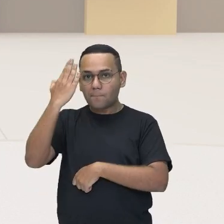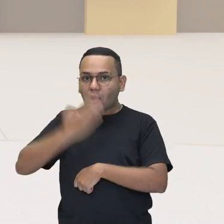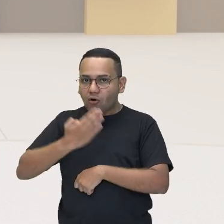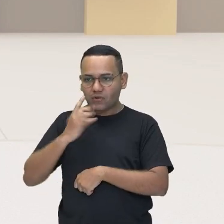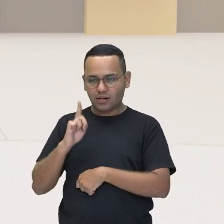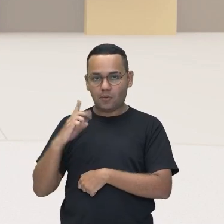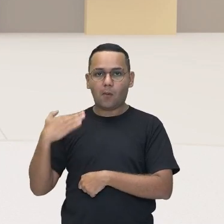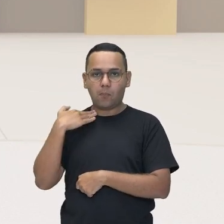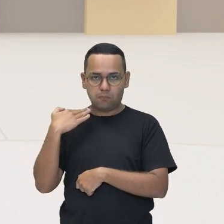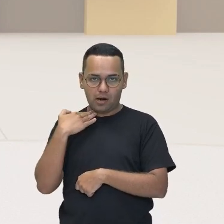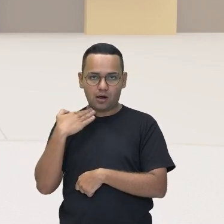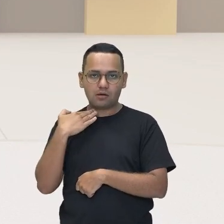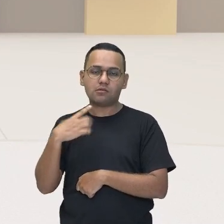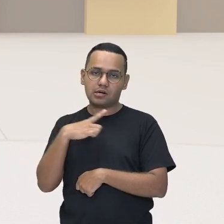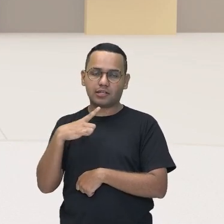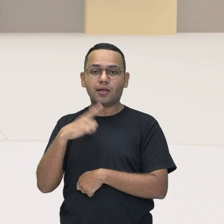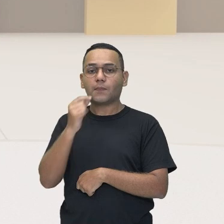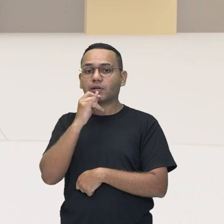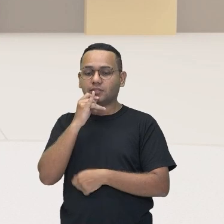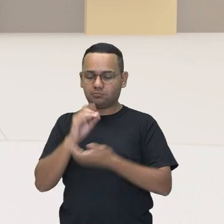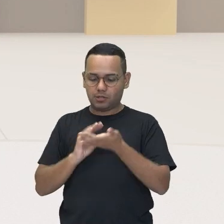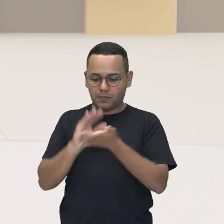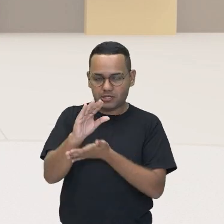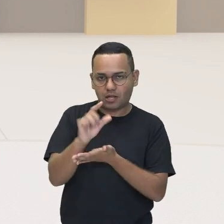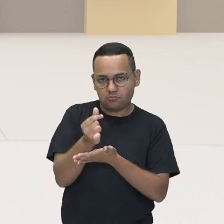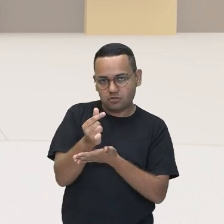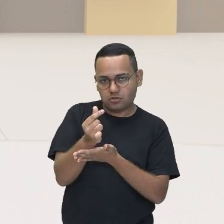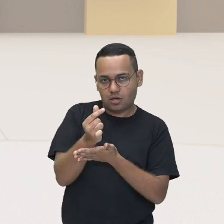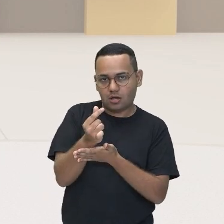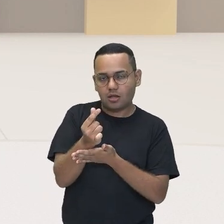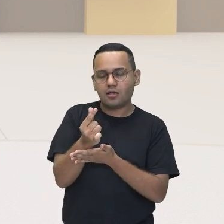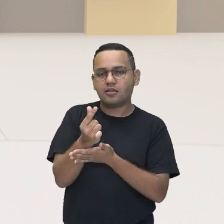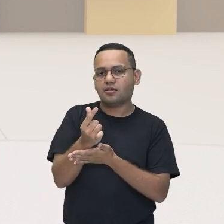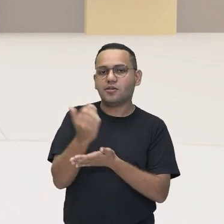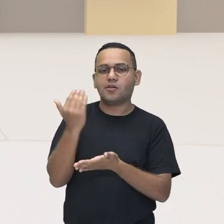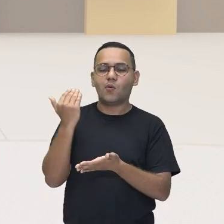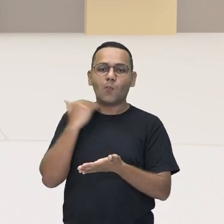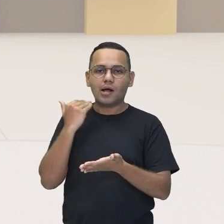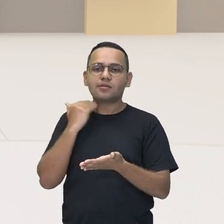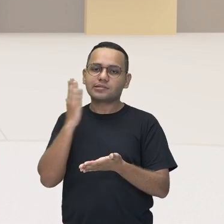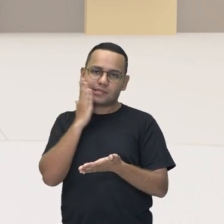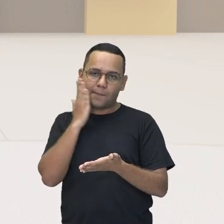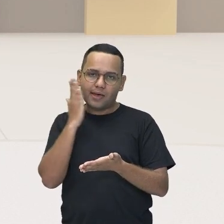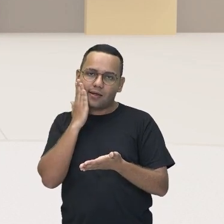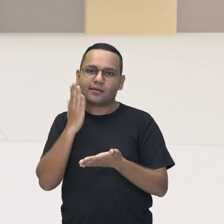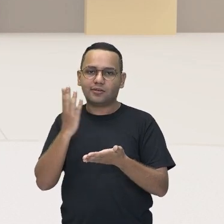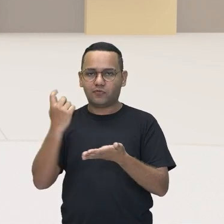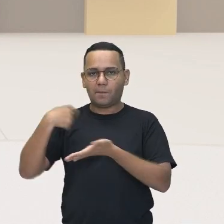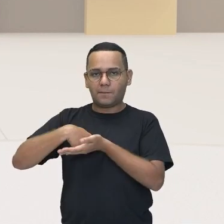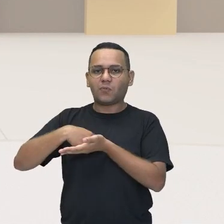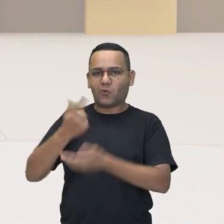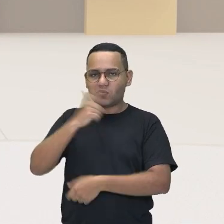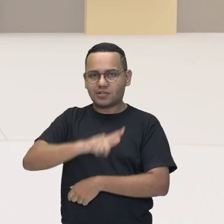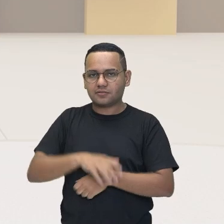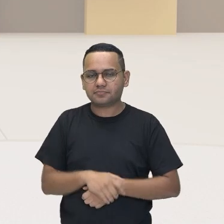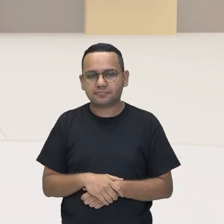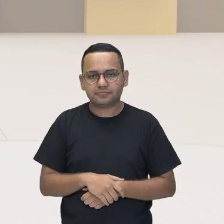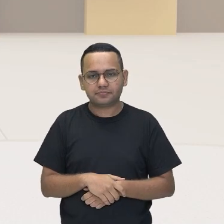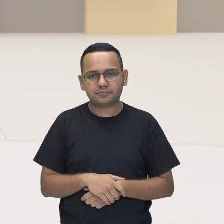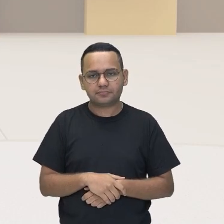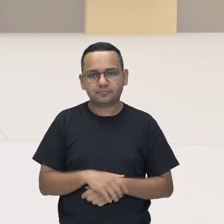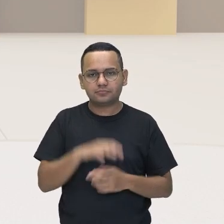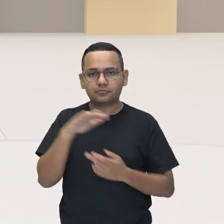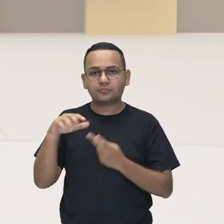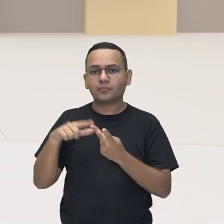vai receber essa quantia, então por isso que nós temos essas vantagens aí de acesso, né? Vamos ver então as